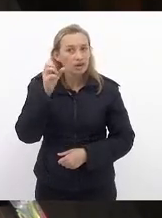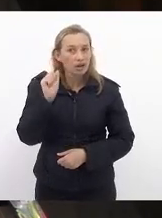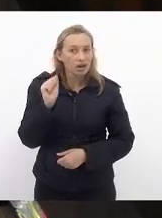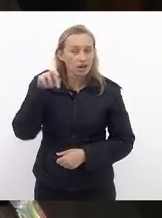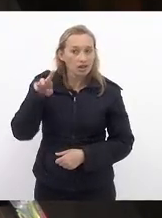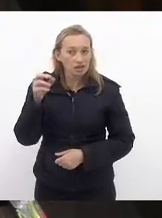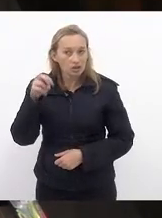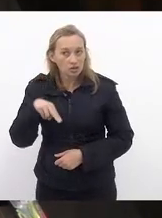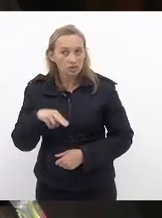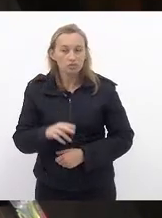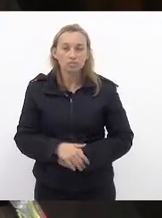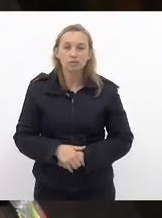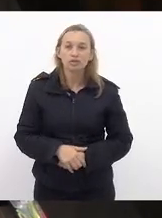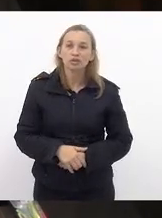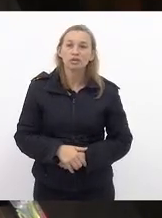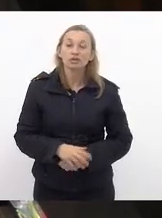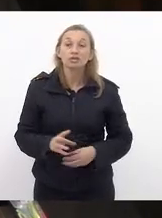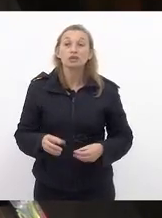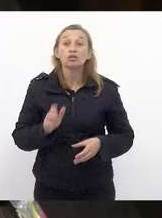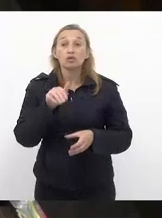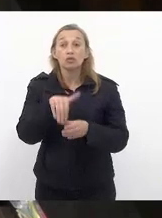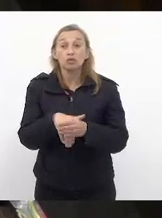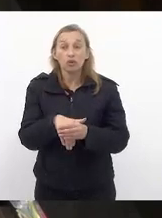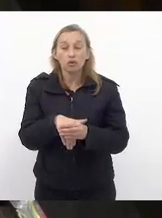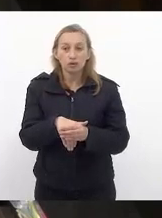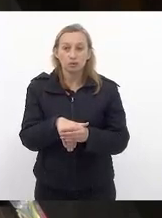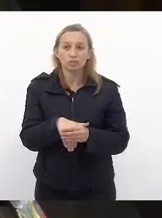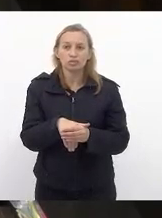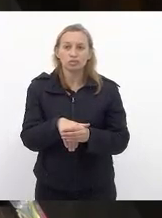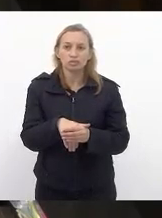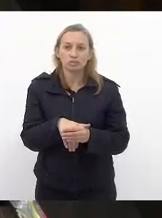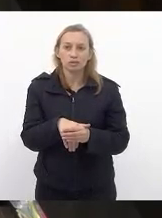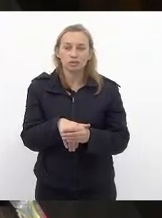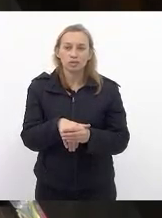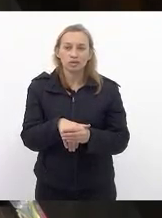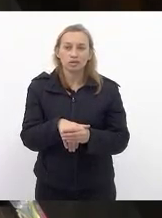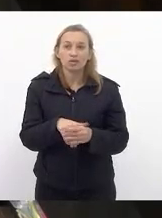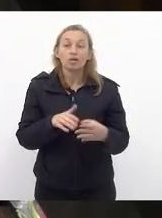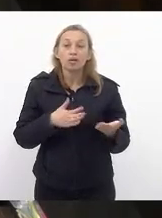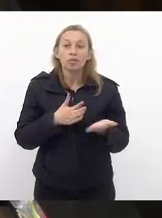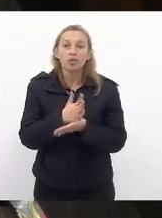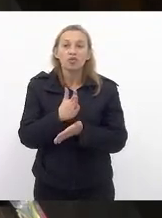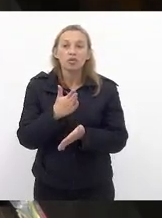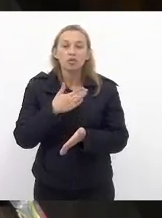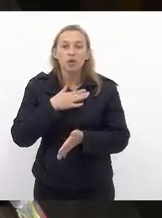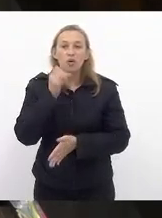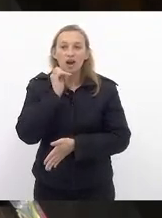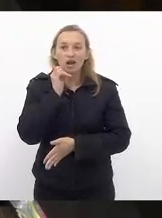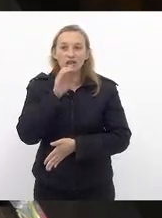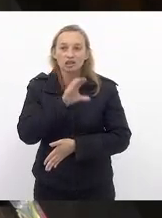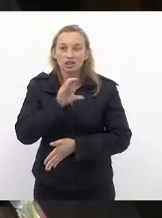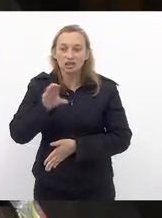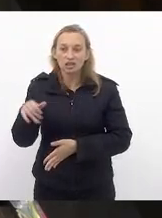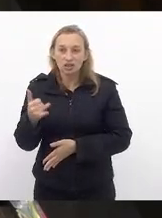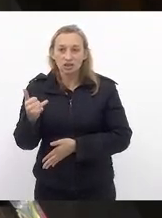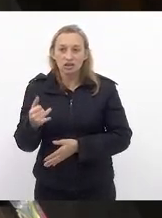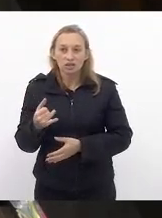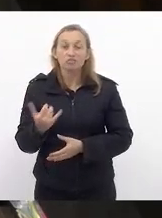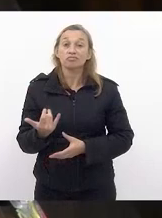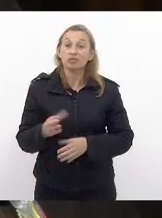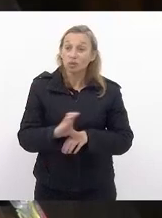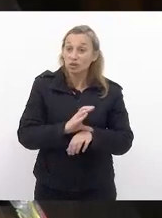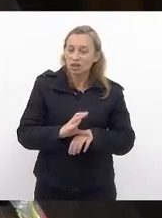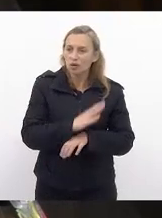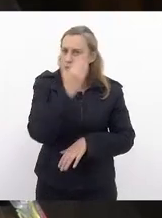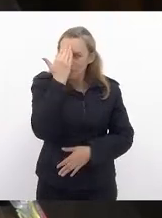Anderson Morais que deu o voto de Minerva para provar o meu relatório na ccj e da constitucionalidade